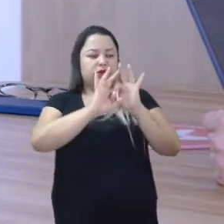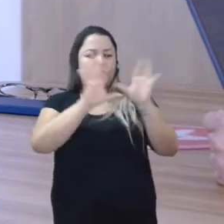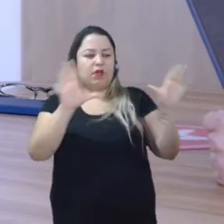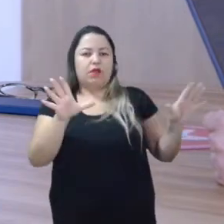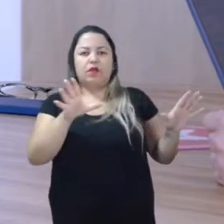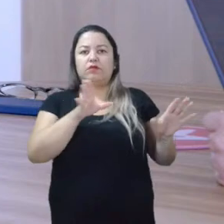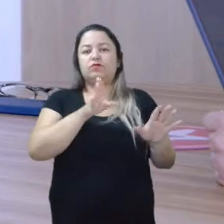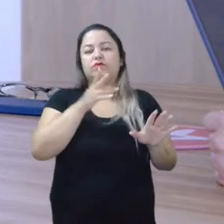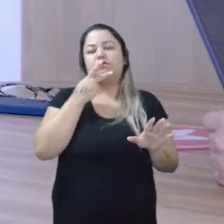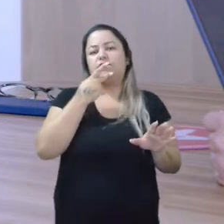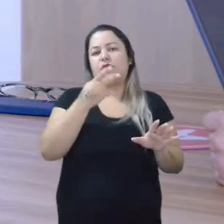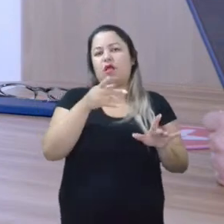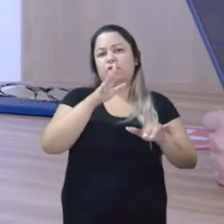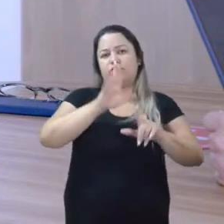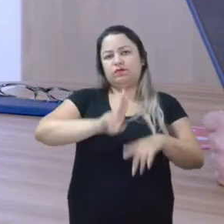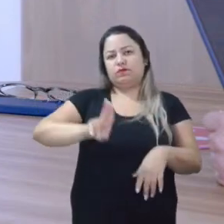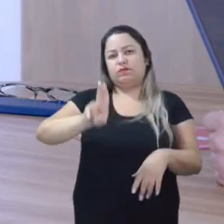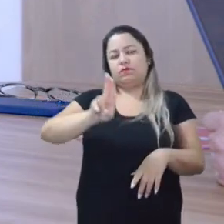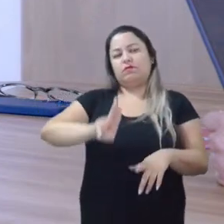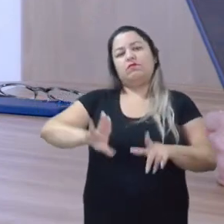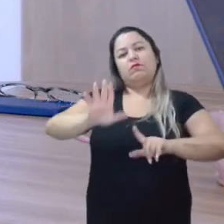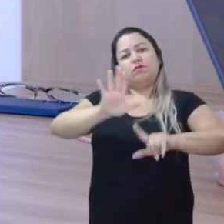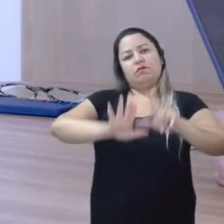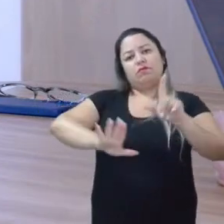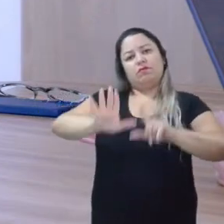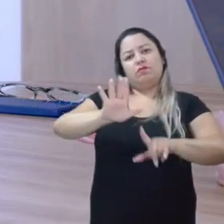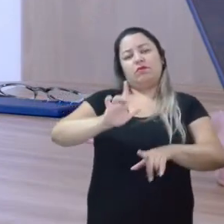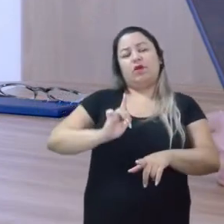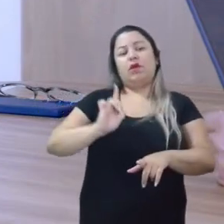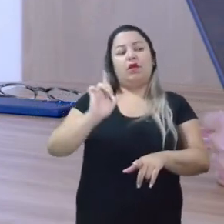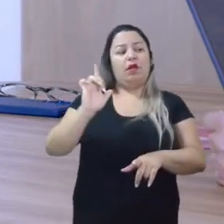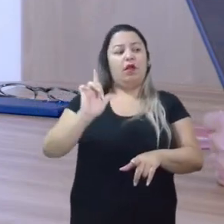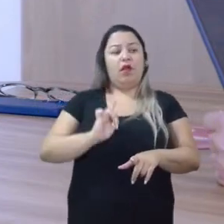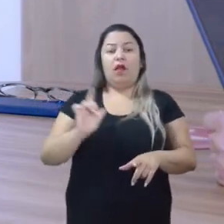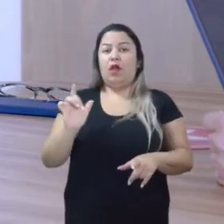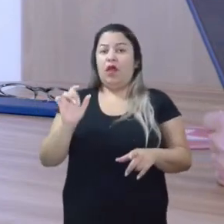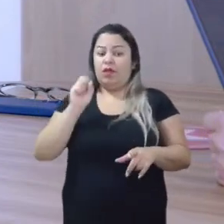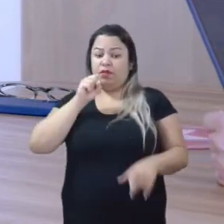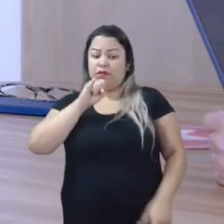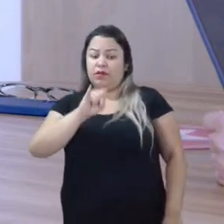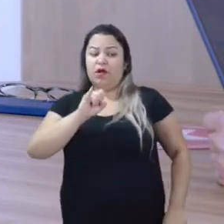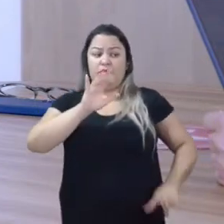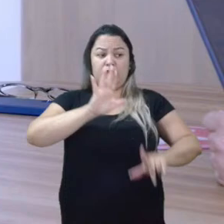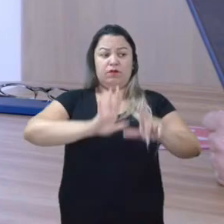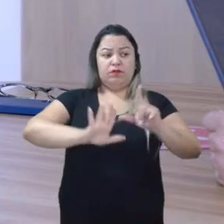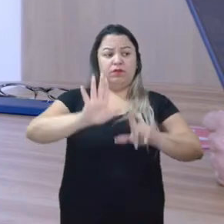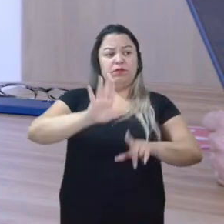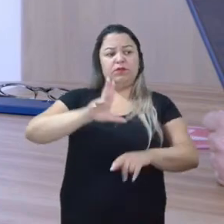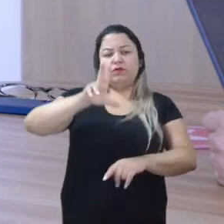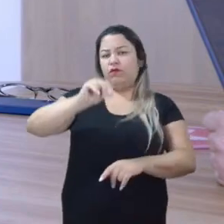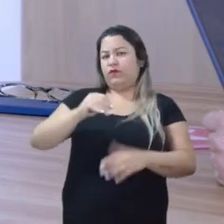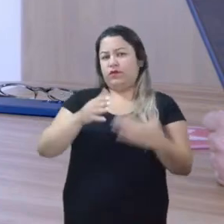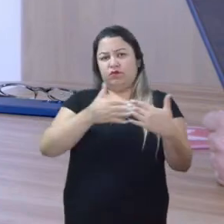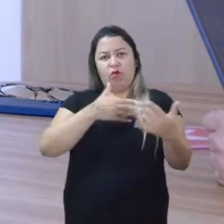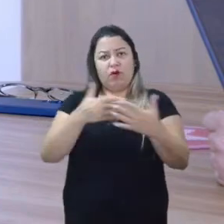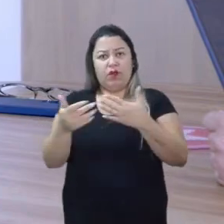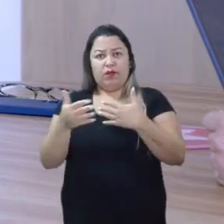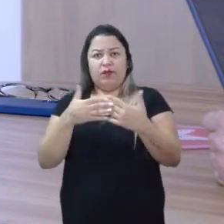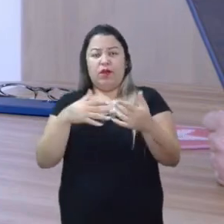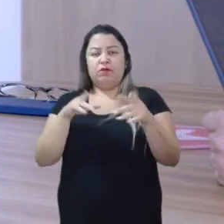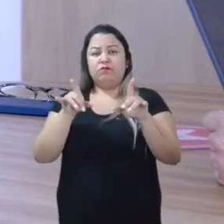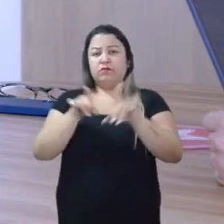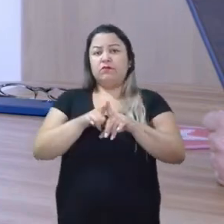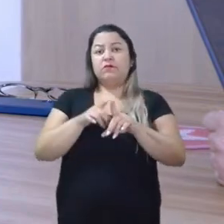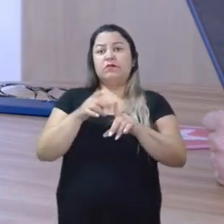nas plataformas. Há também um argumento de que se a plataforma fizesse qualquer tipo de moderação desse conteúdo, isso